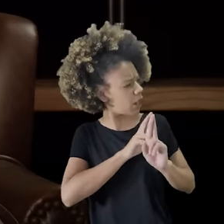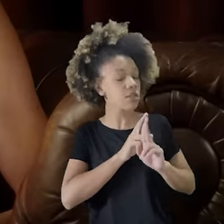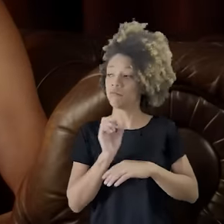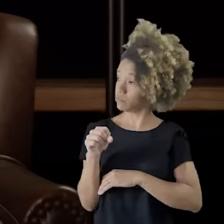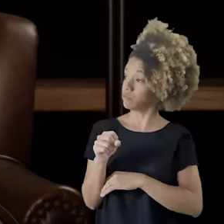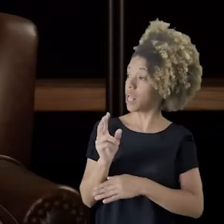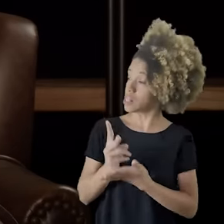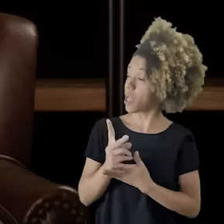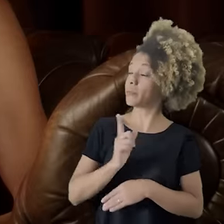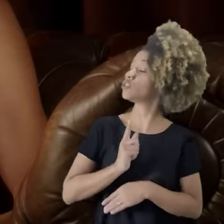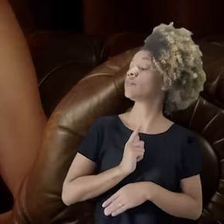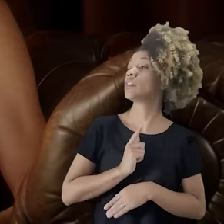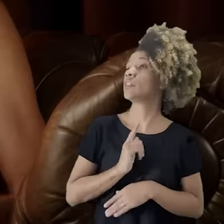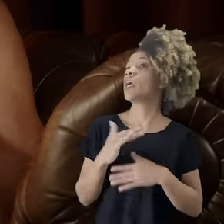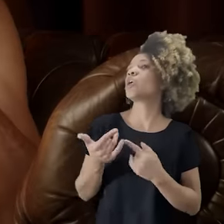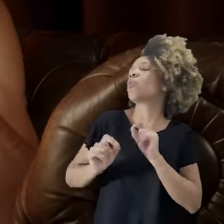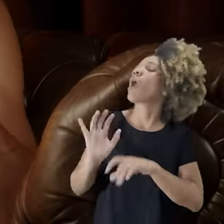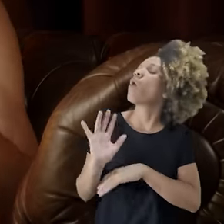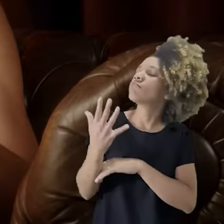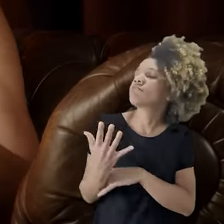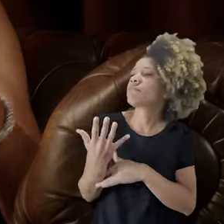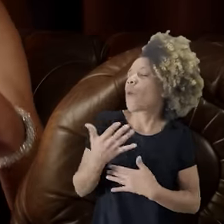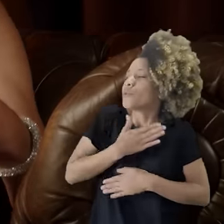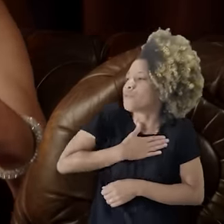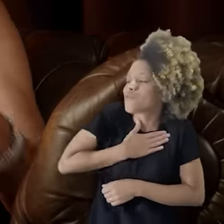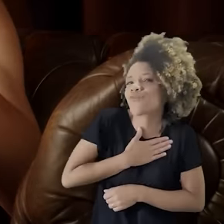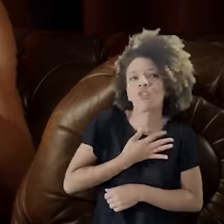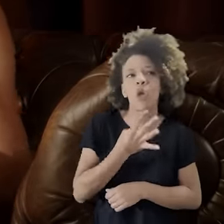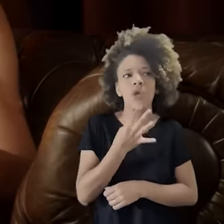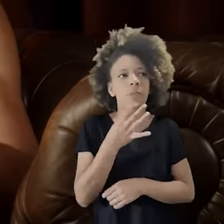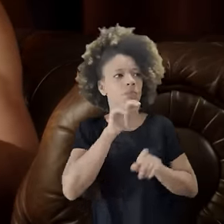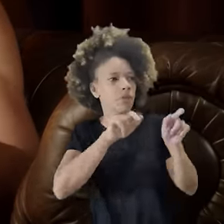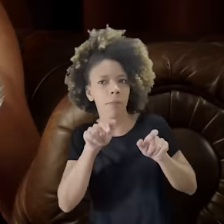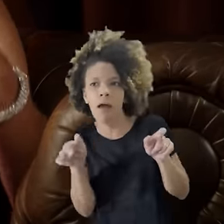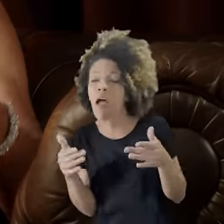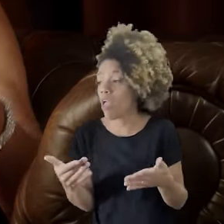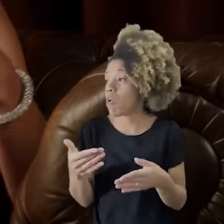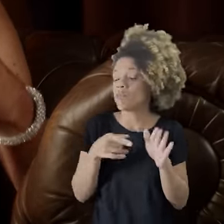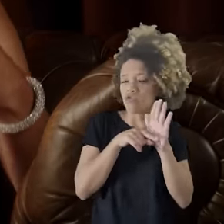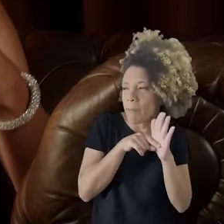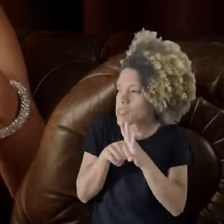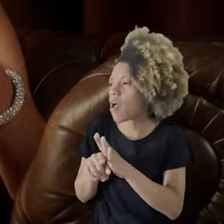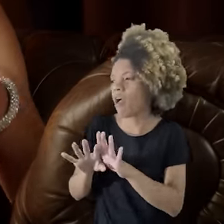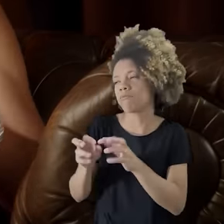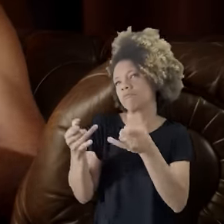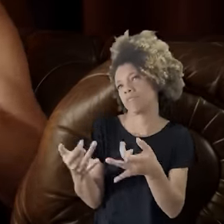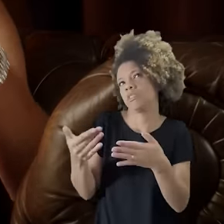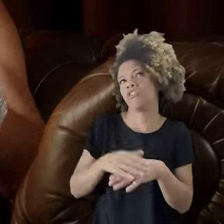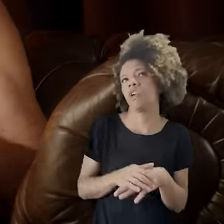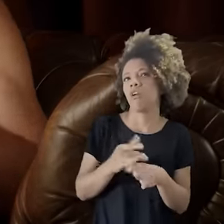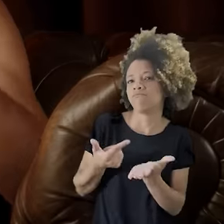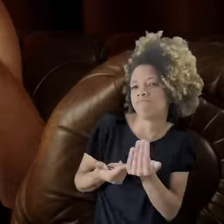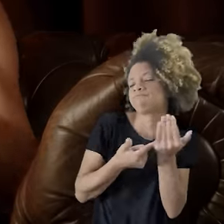de aquele período e tive e o que acontecia como eu gosto muito de conhecimento é o que eu falo essa coisa de de